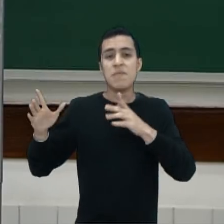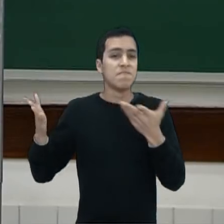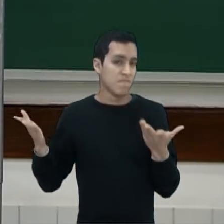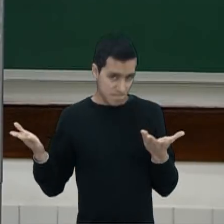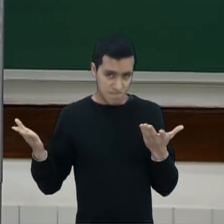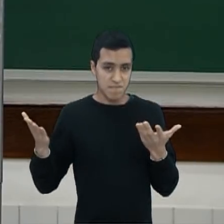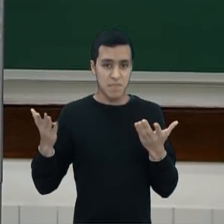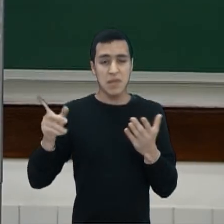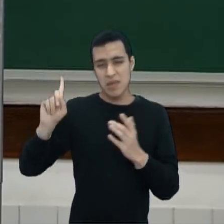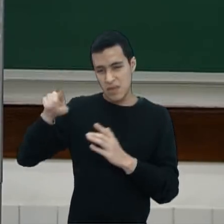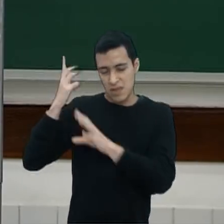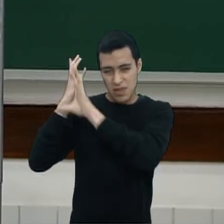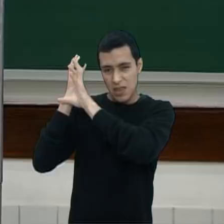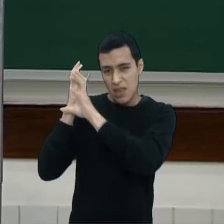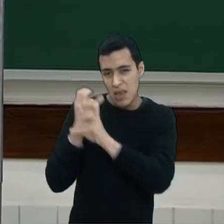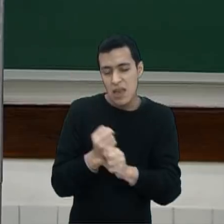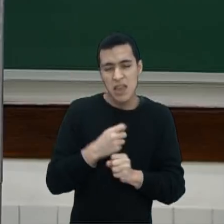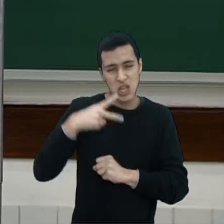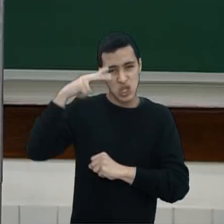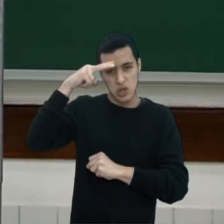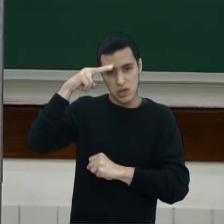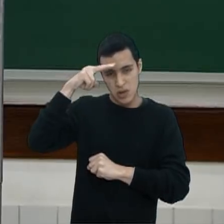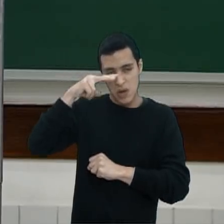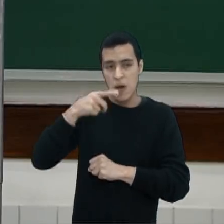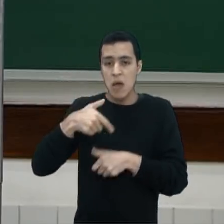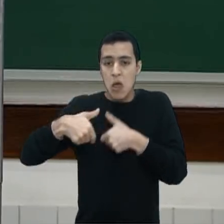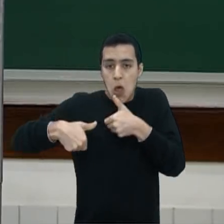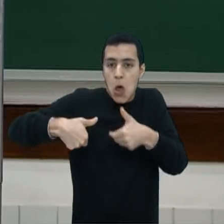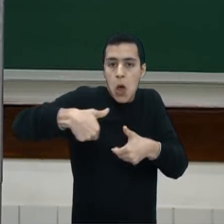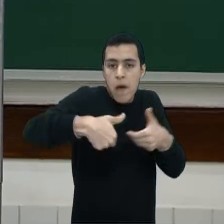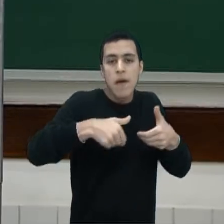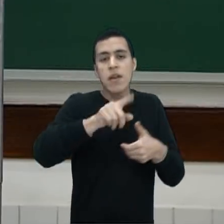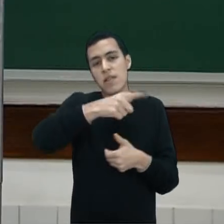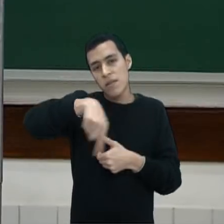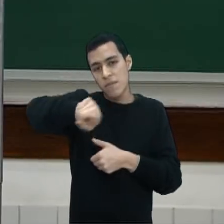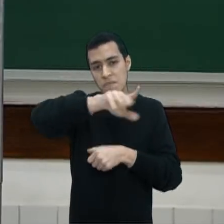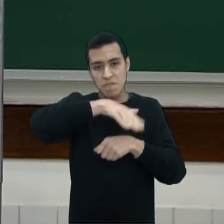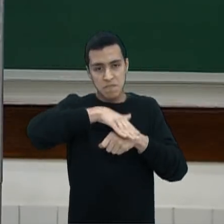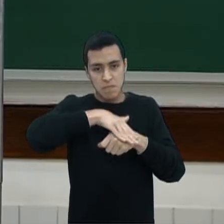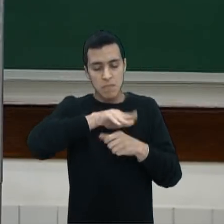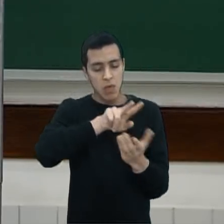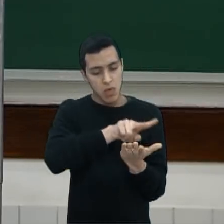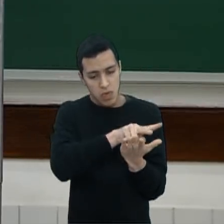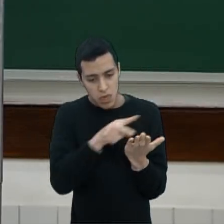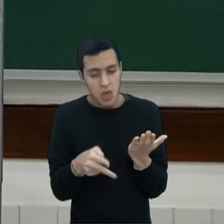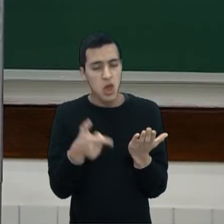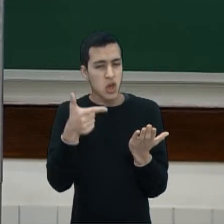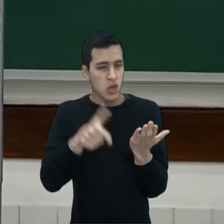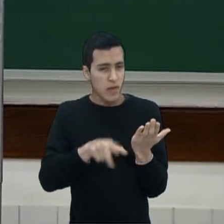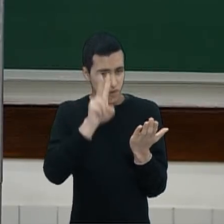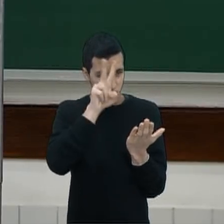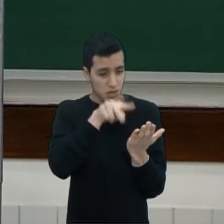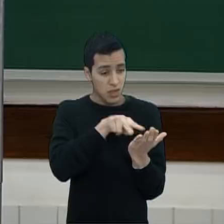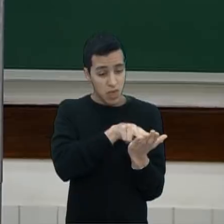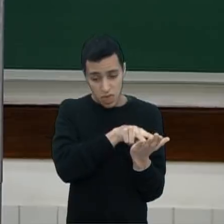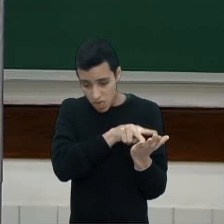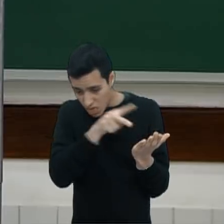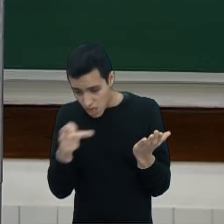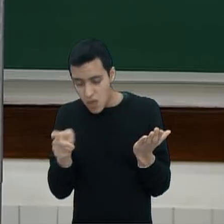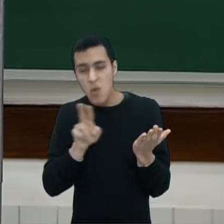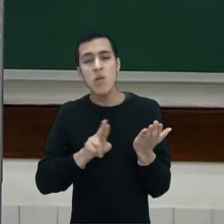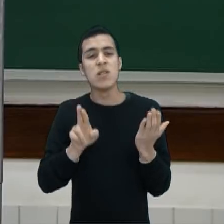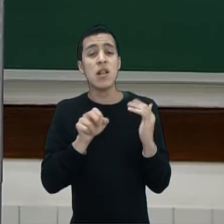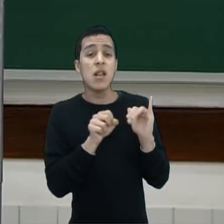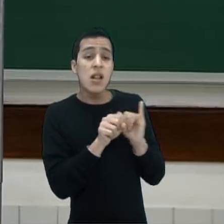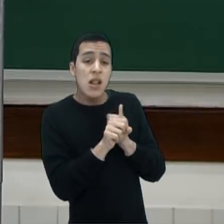a gente vai fazer uma retomada da lenda do Curupira e vocês vão fazer a transcrição, né? Vão reescrever a lenda, só que